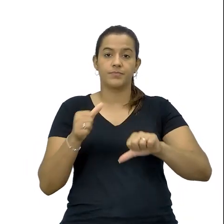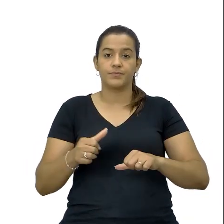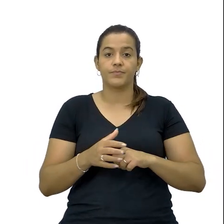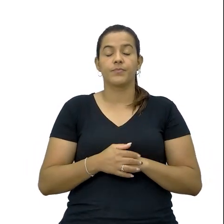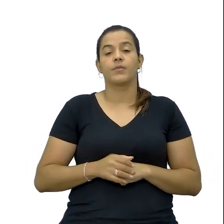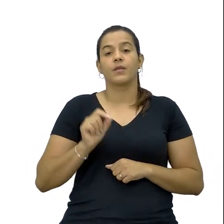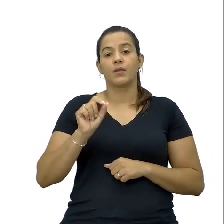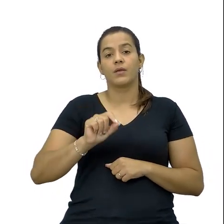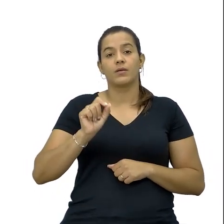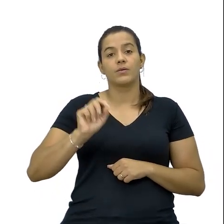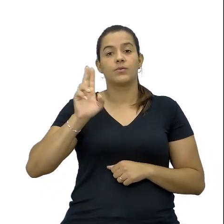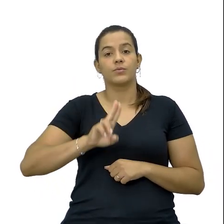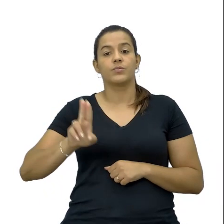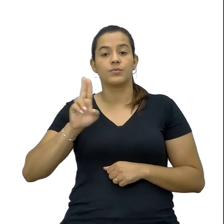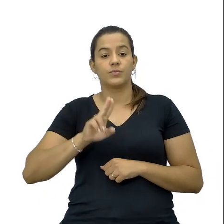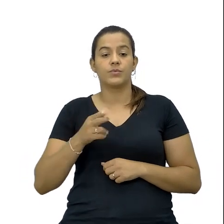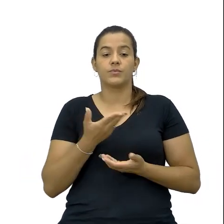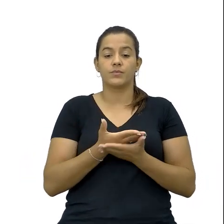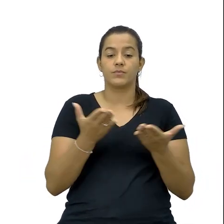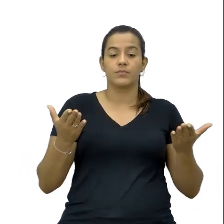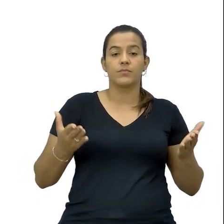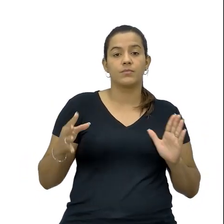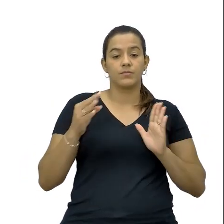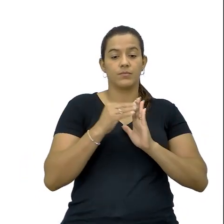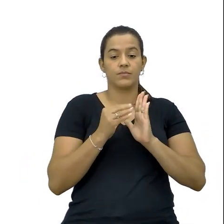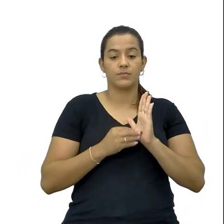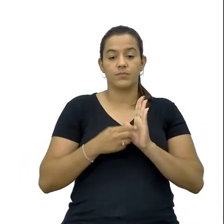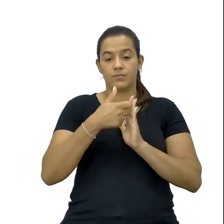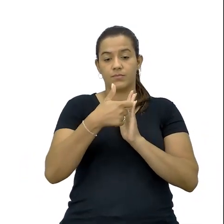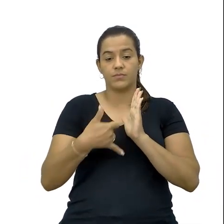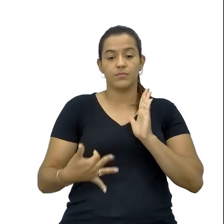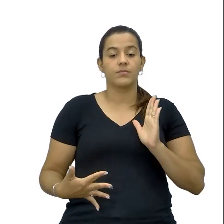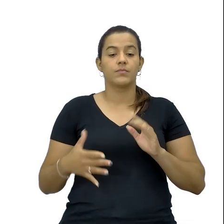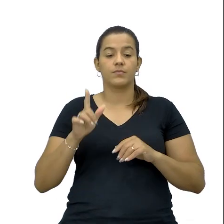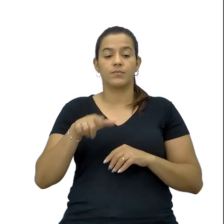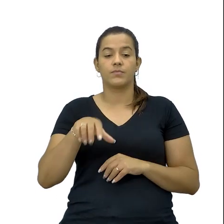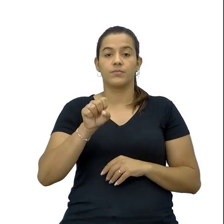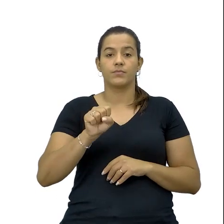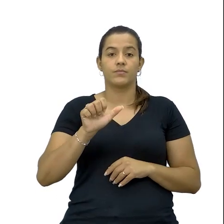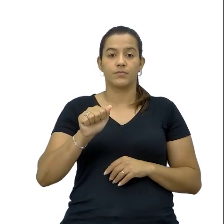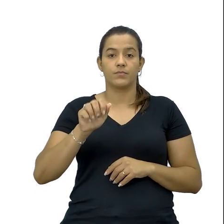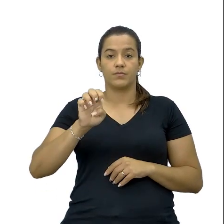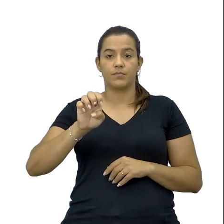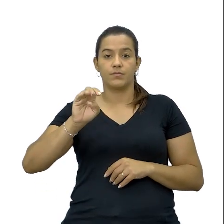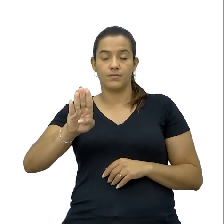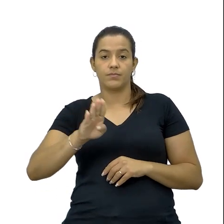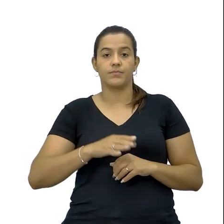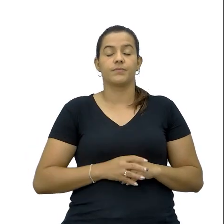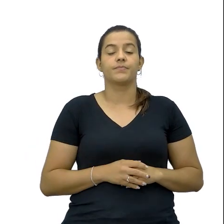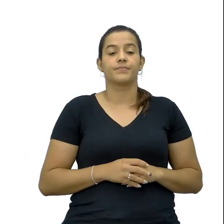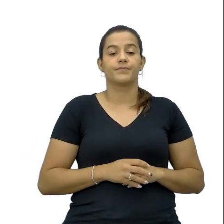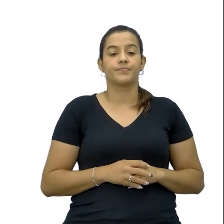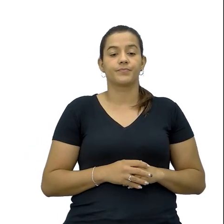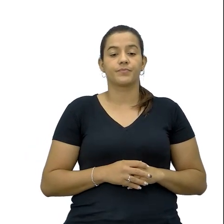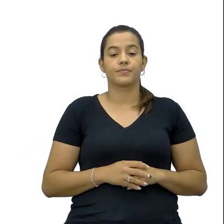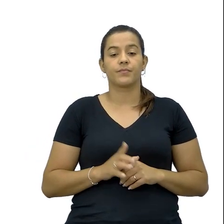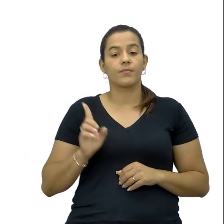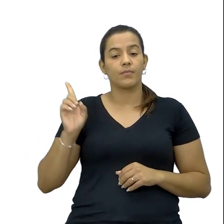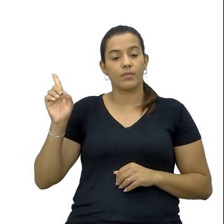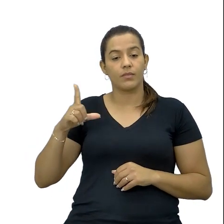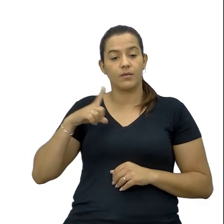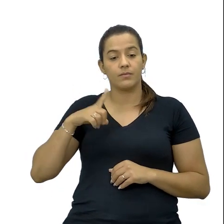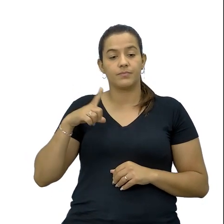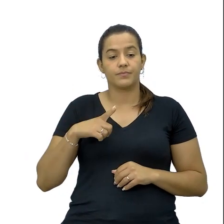Quem usa muito descritor, que fala sobre os descritores, é o Saeb, tá? Então, aqui eu tenho a